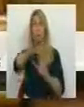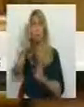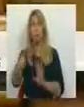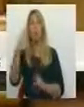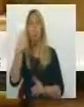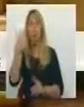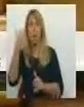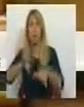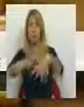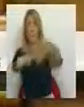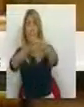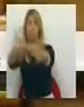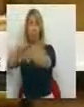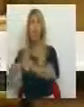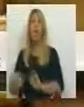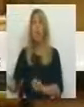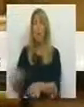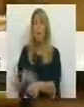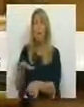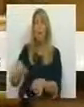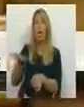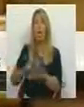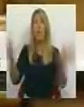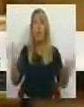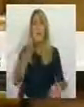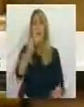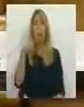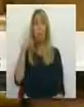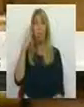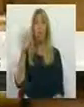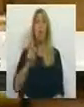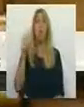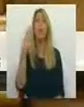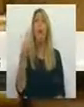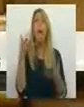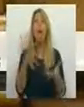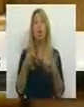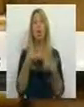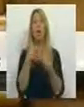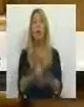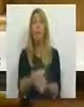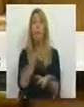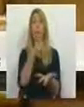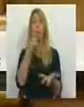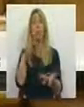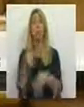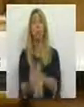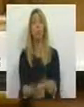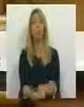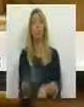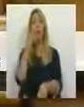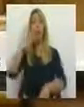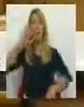da calamidade na região. Infelizmente, passados 4 meses, as ajudas e os apoios prometidos parecem faltar a chegar aos afetados pelos